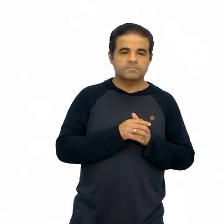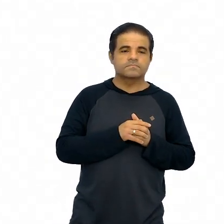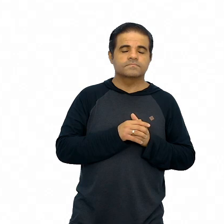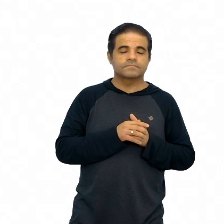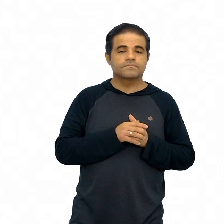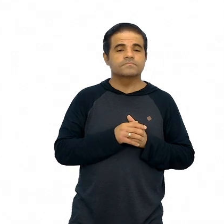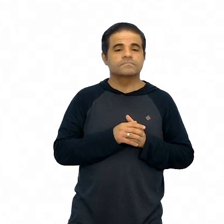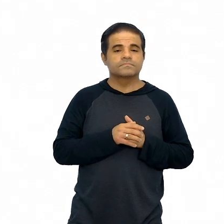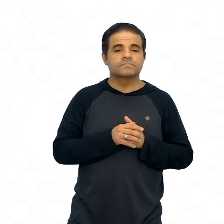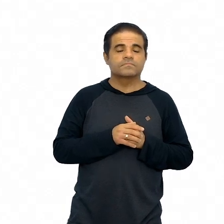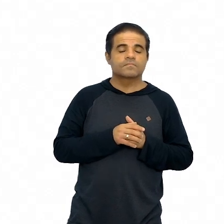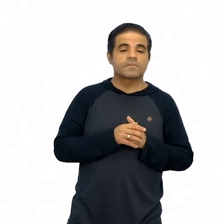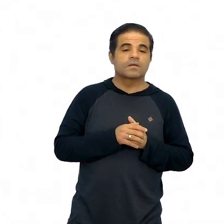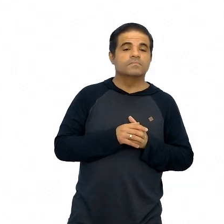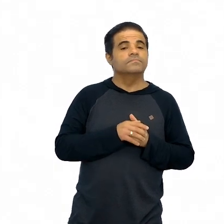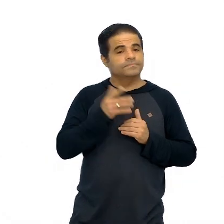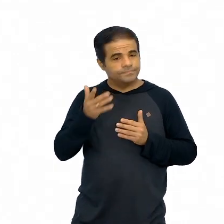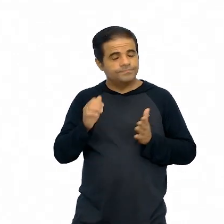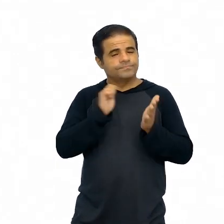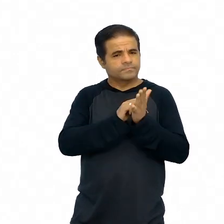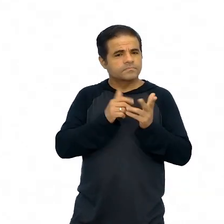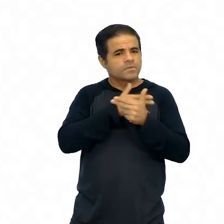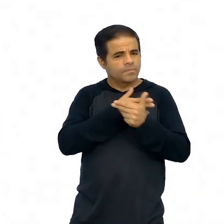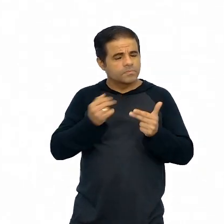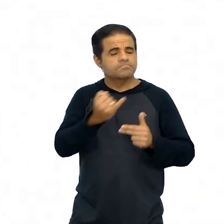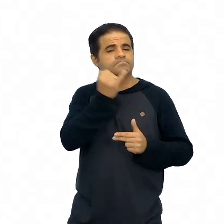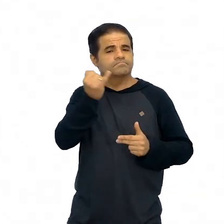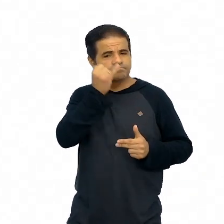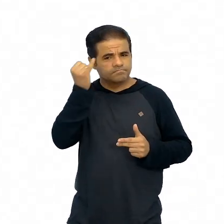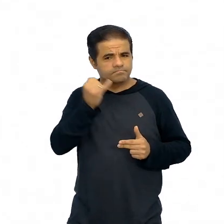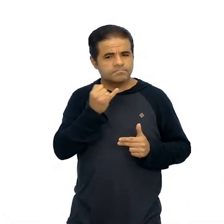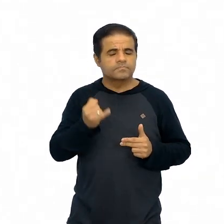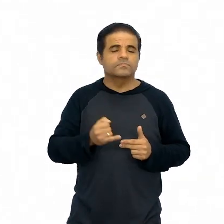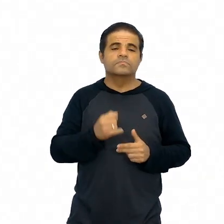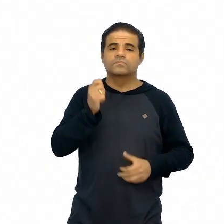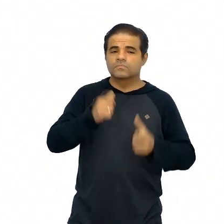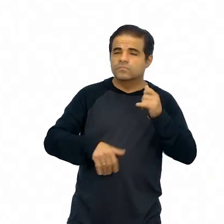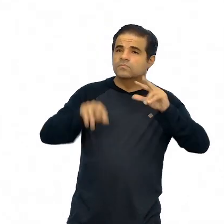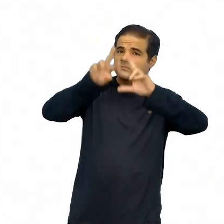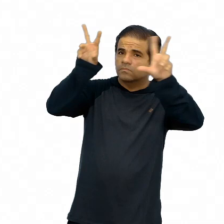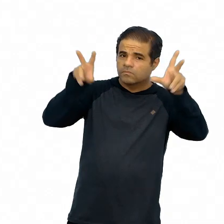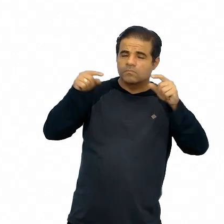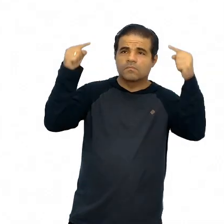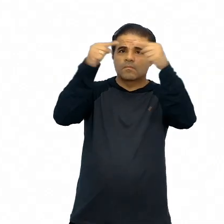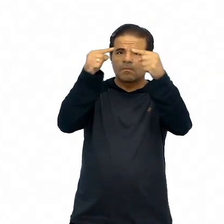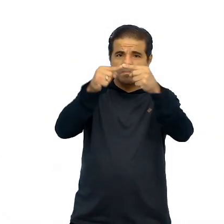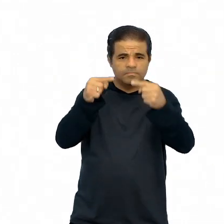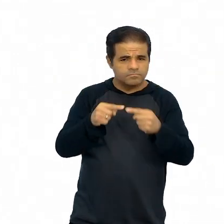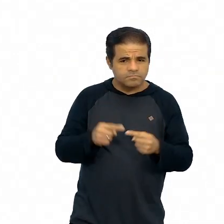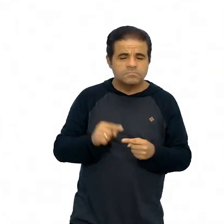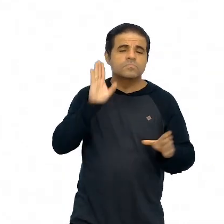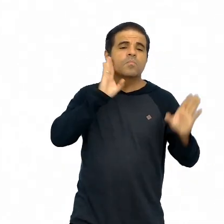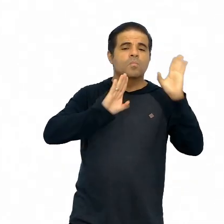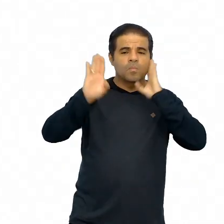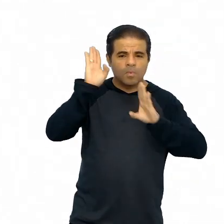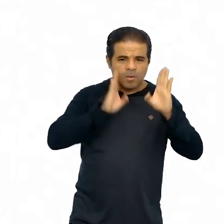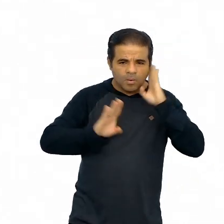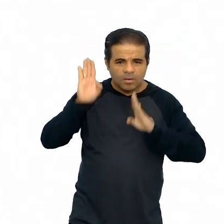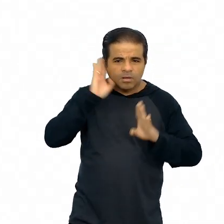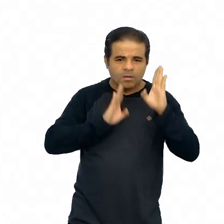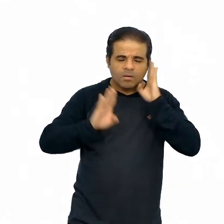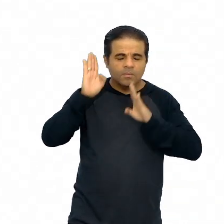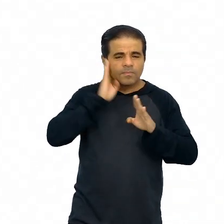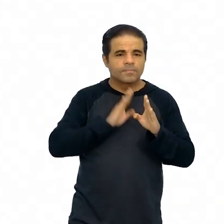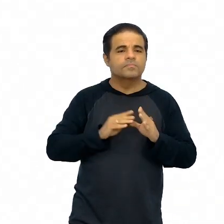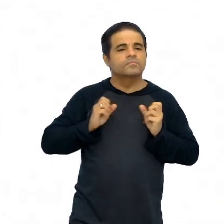tem a diagonal do quadrado, que é uma coisa bem importante do teorema de Pitágoras, é uma aplicação bem bacana da gente usar, pode